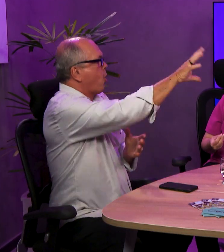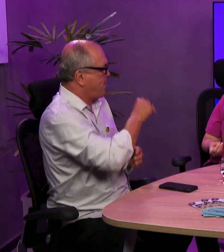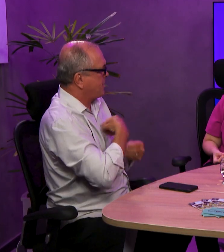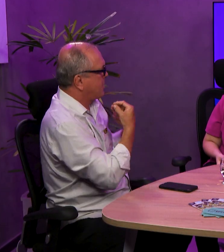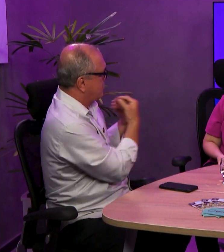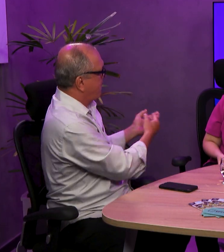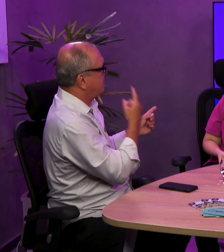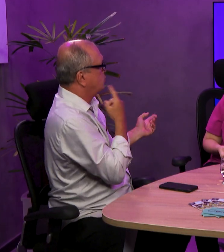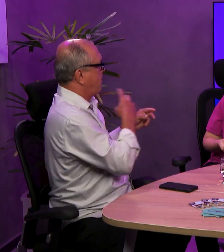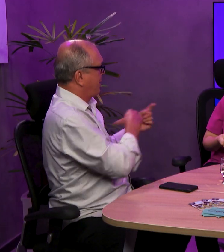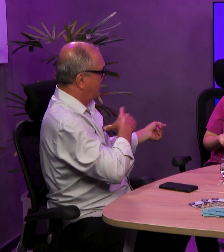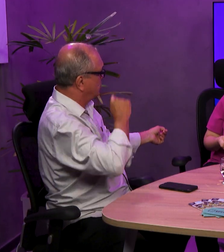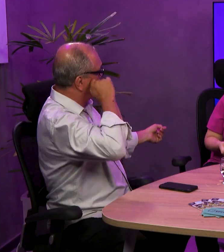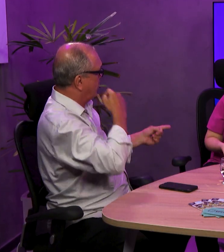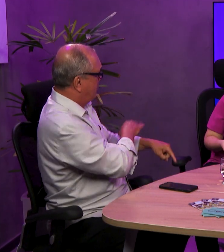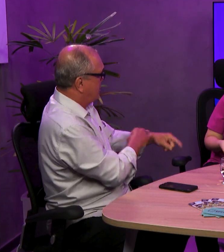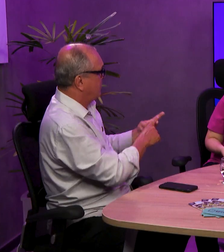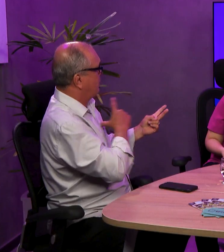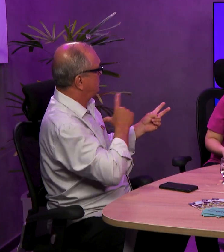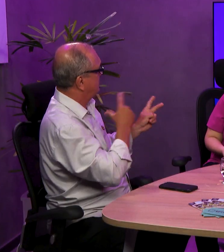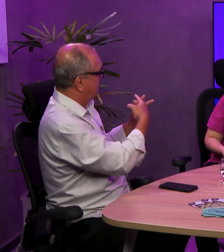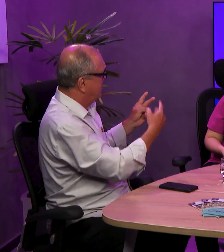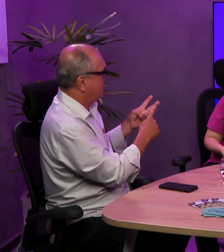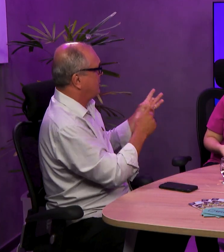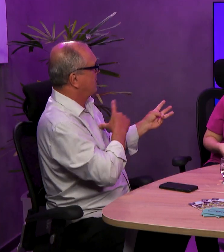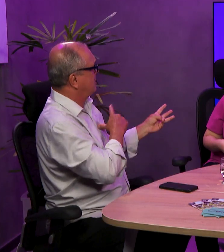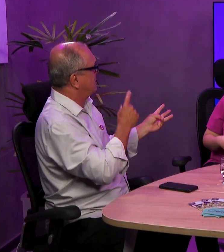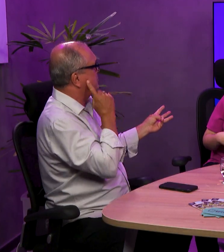com deficiência, tanto quanto para as outras